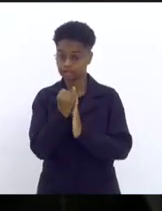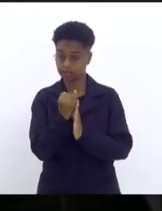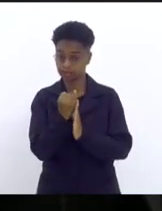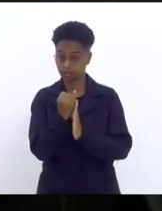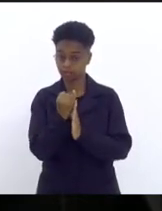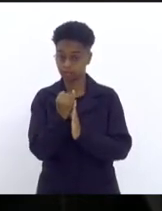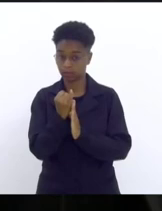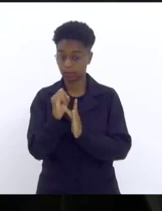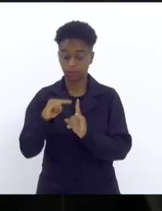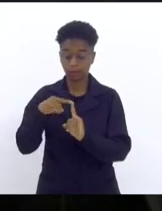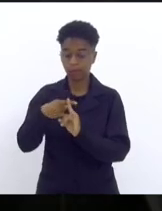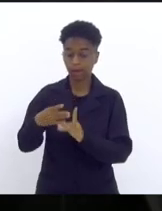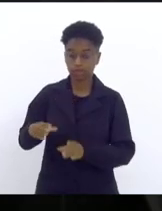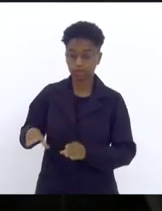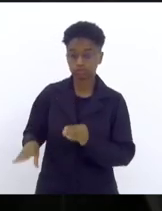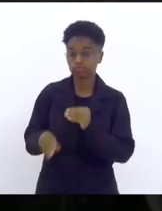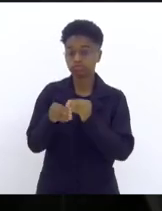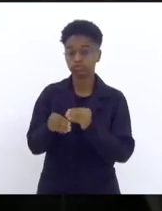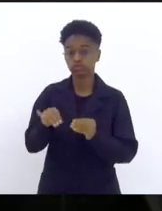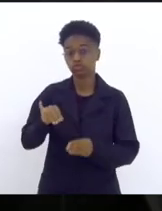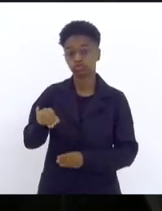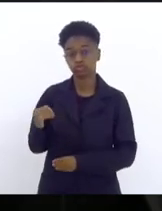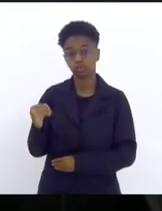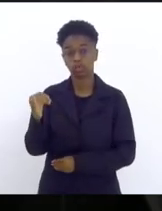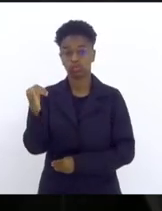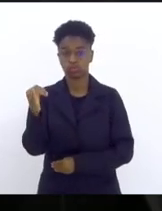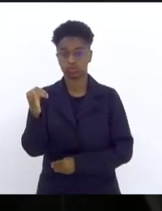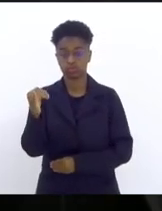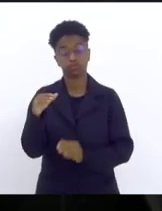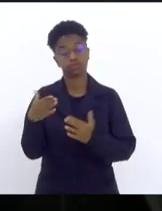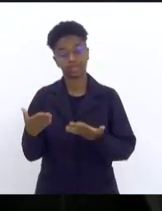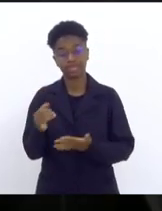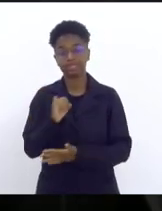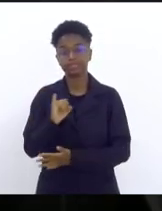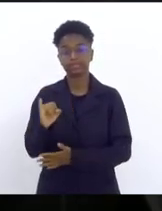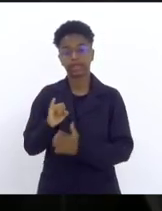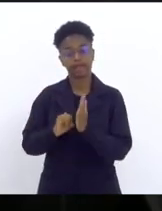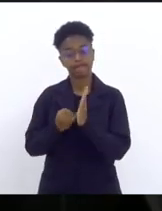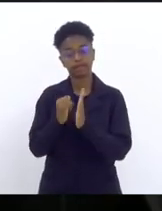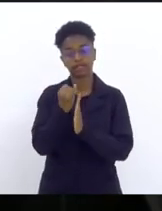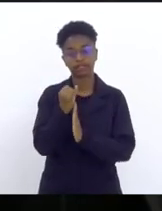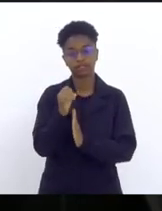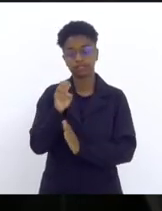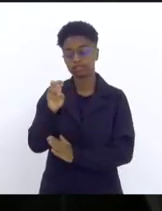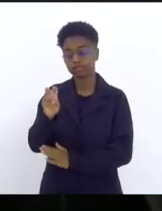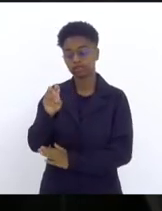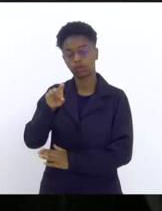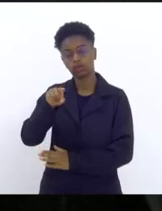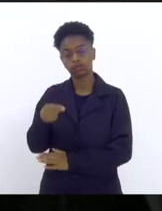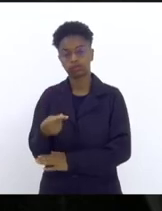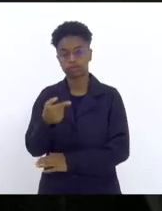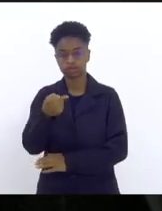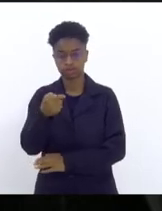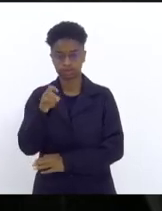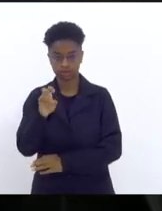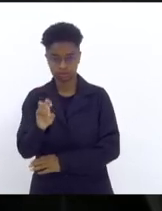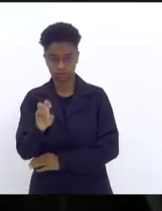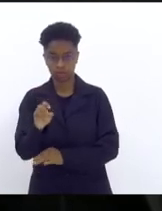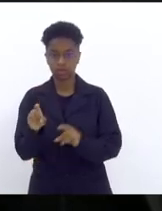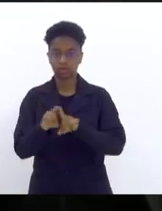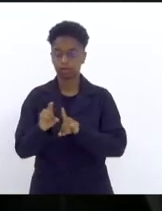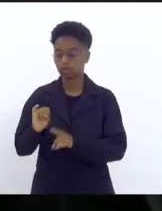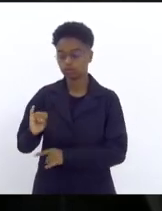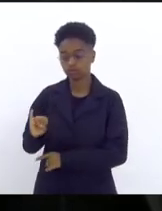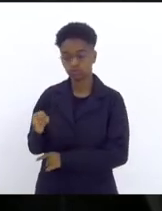mas juros reais Se a inflação foi 5 75 o juros